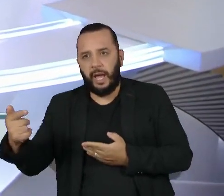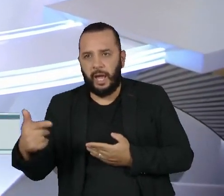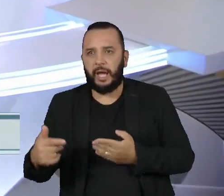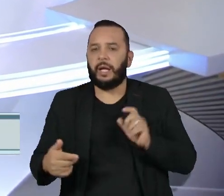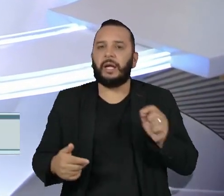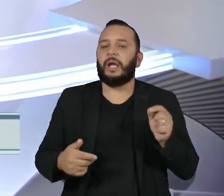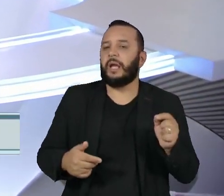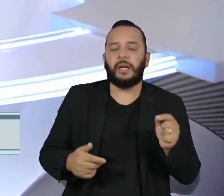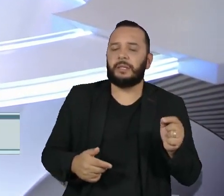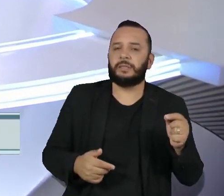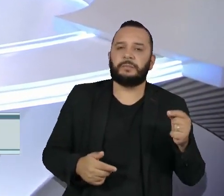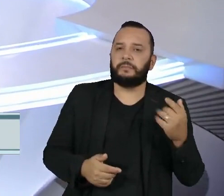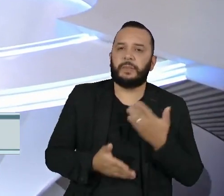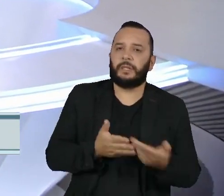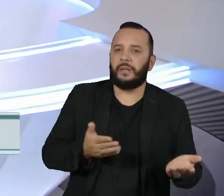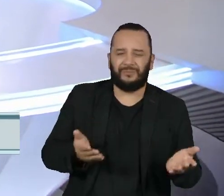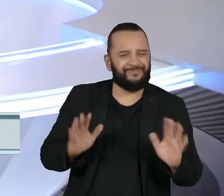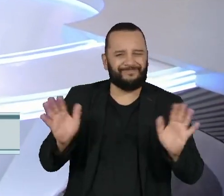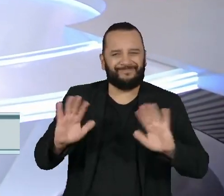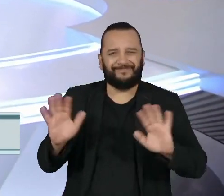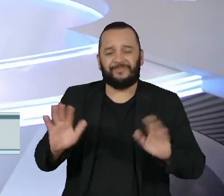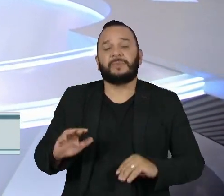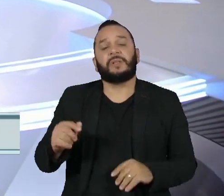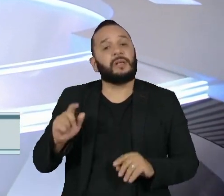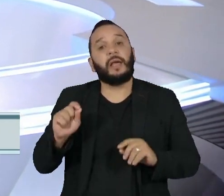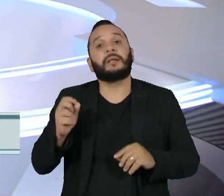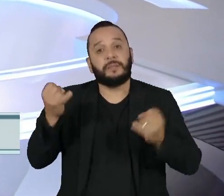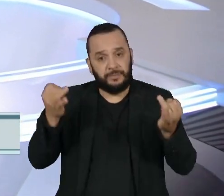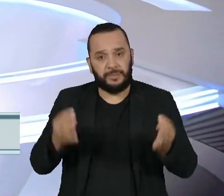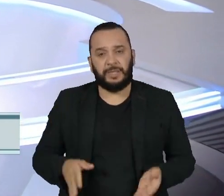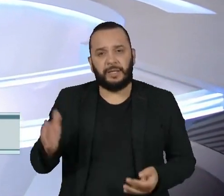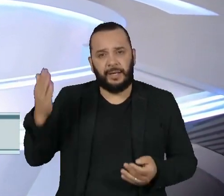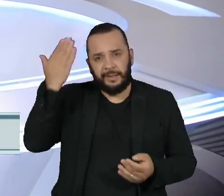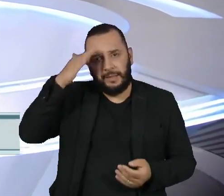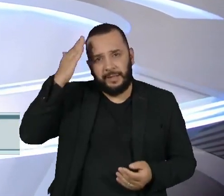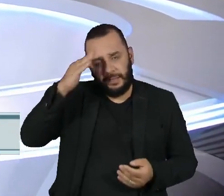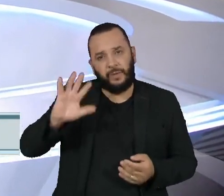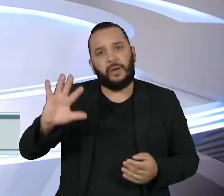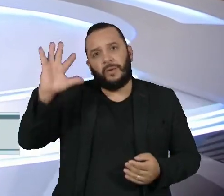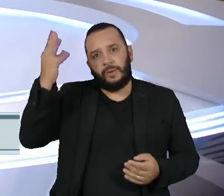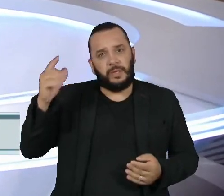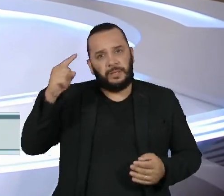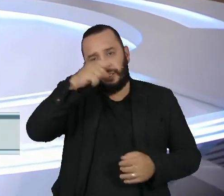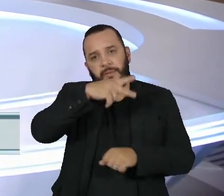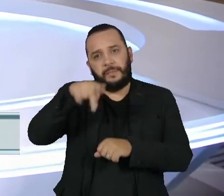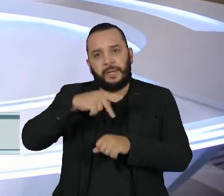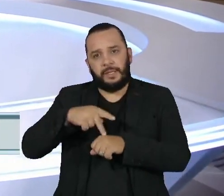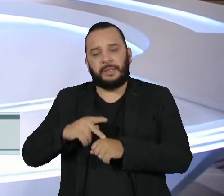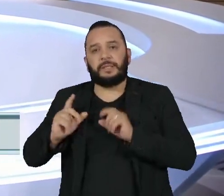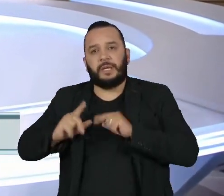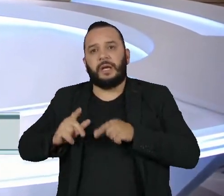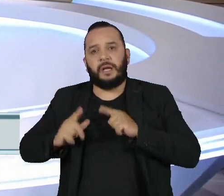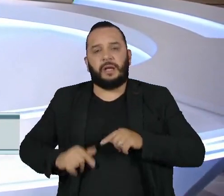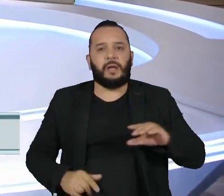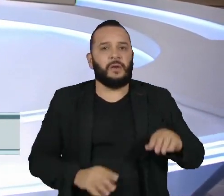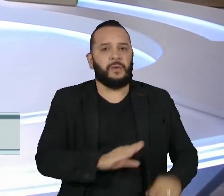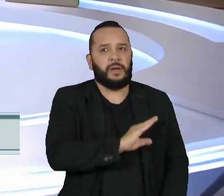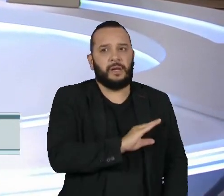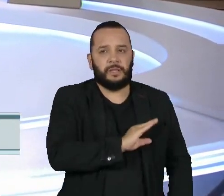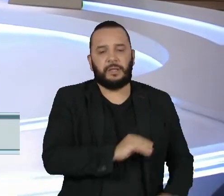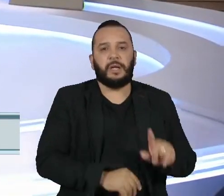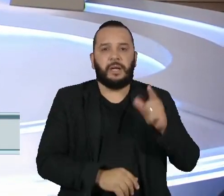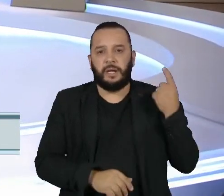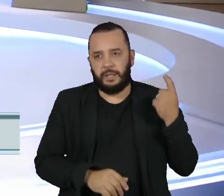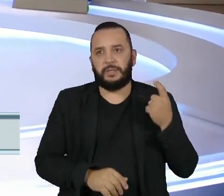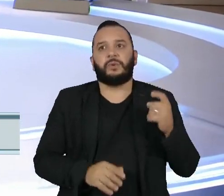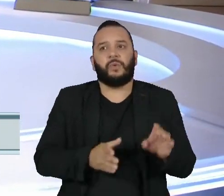Quem explica o que diz o DIH e como interpretar o que acontece nos territórios de Israel e Gaza é o ex-consultor jurídico